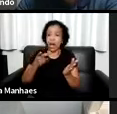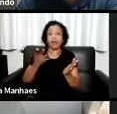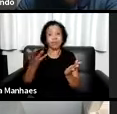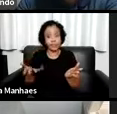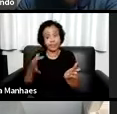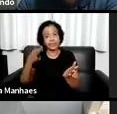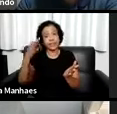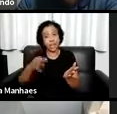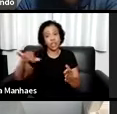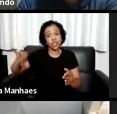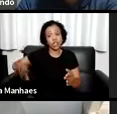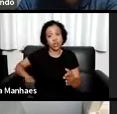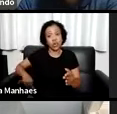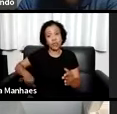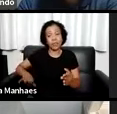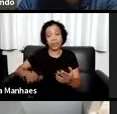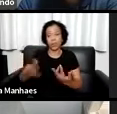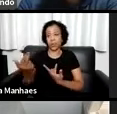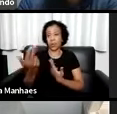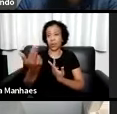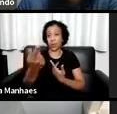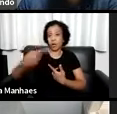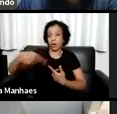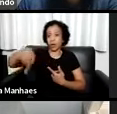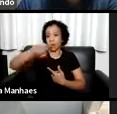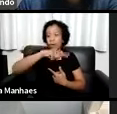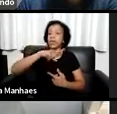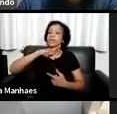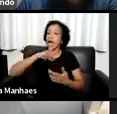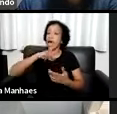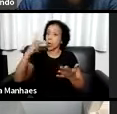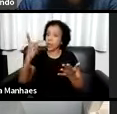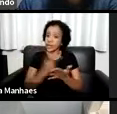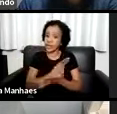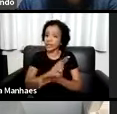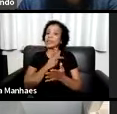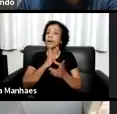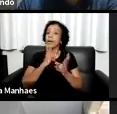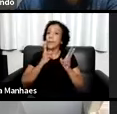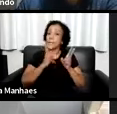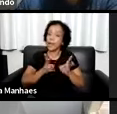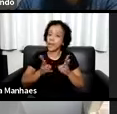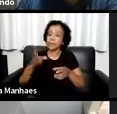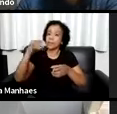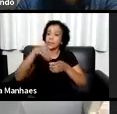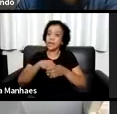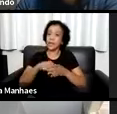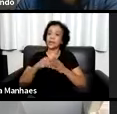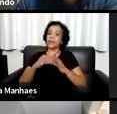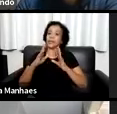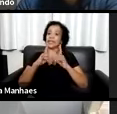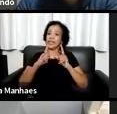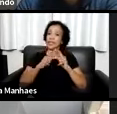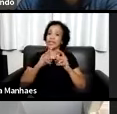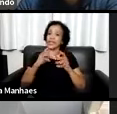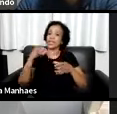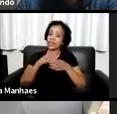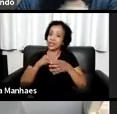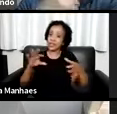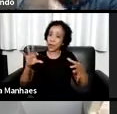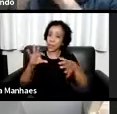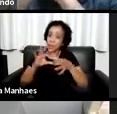iguais aos vossos estão se cumprindo na vossa congregação, na vossa comunhão,